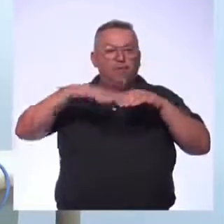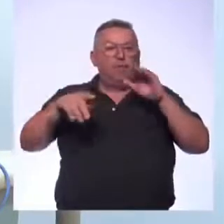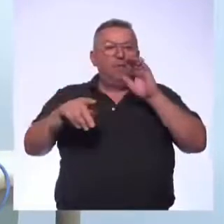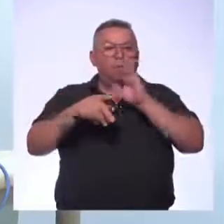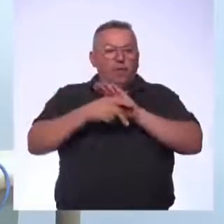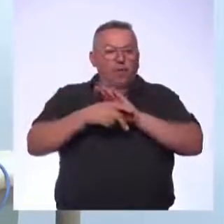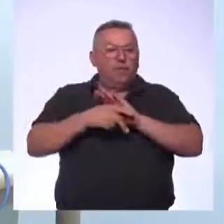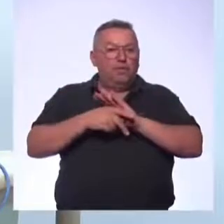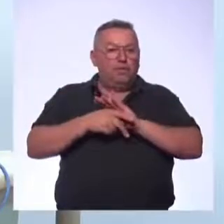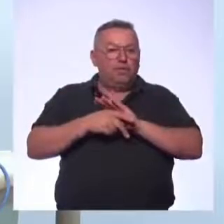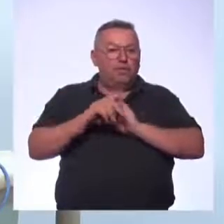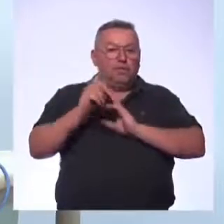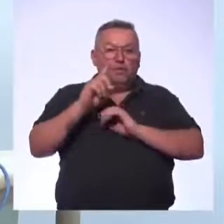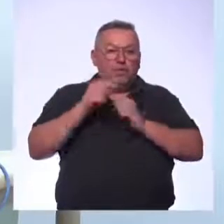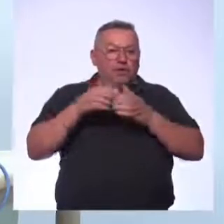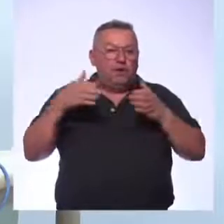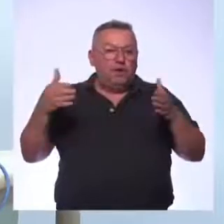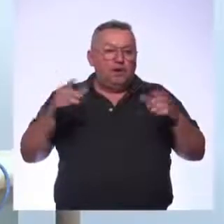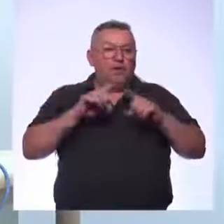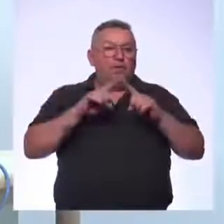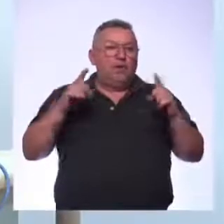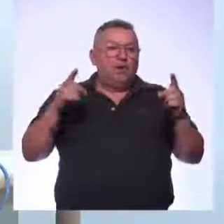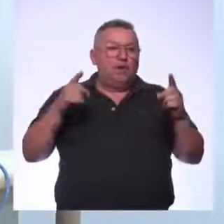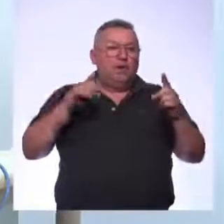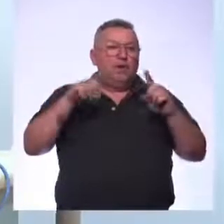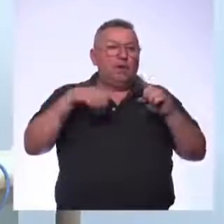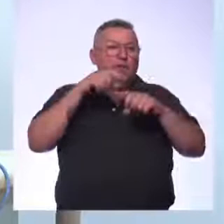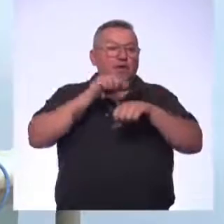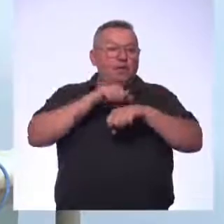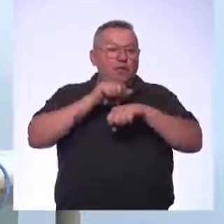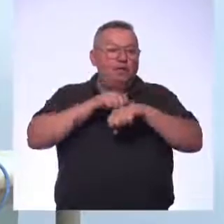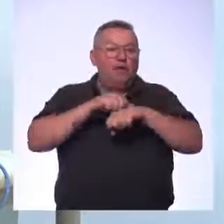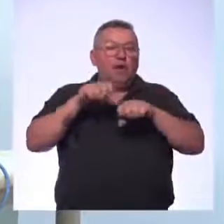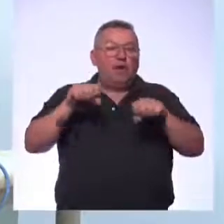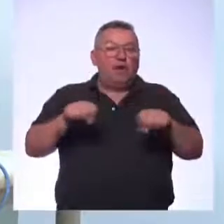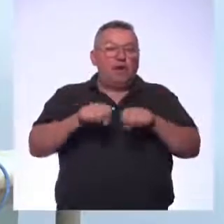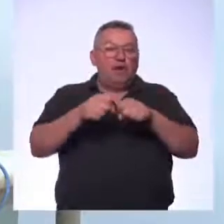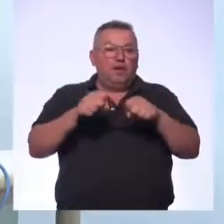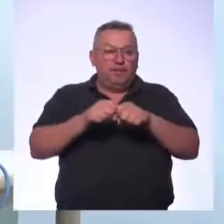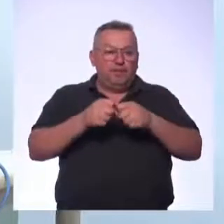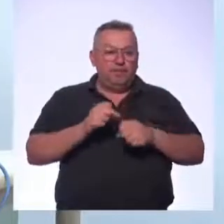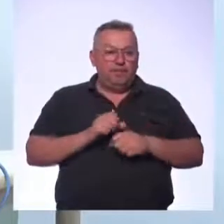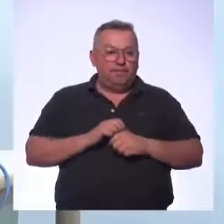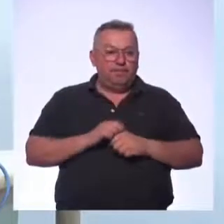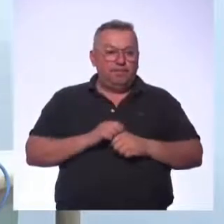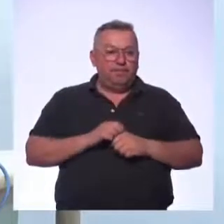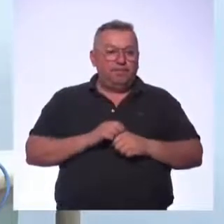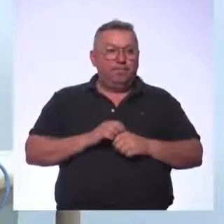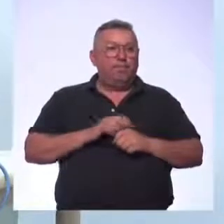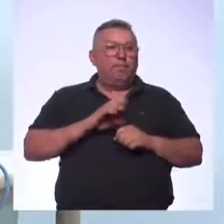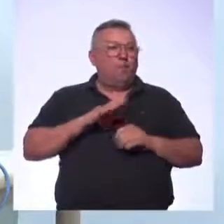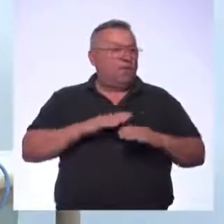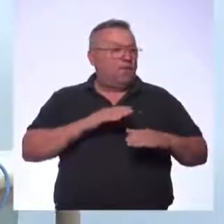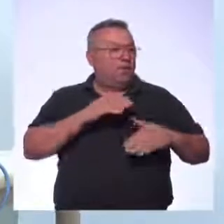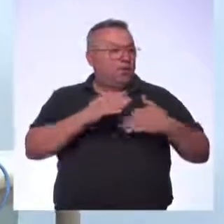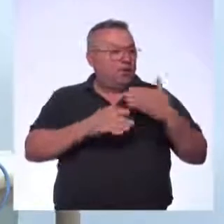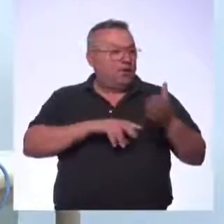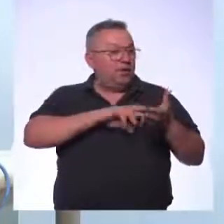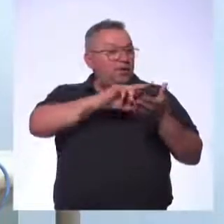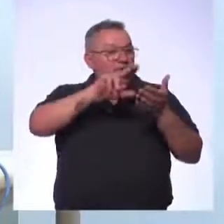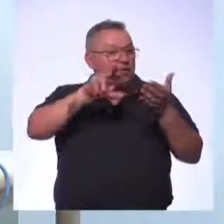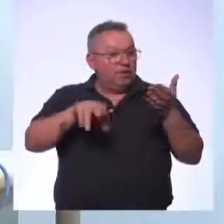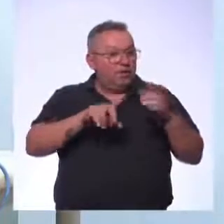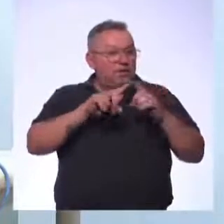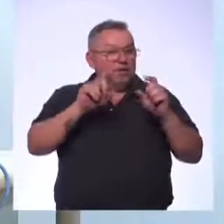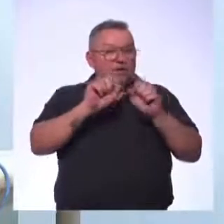centro, né, não nas laterais. Agora, quando ela é mais dura, ela sofre processos de fraturas. Então, são processos variados, né,